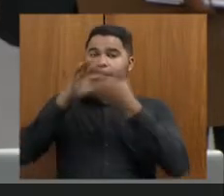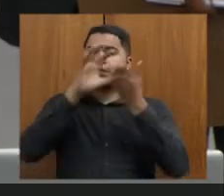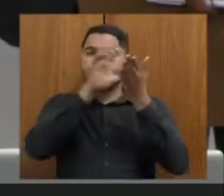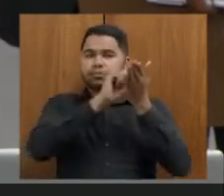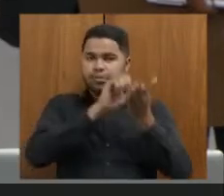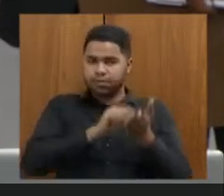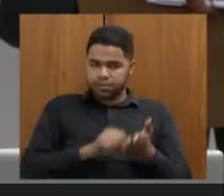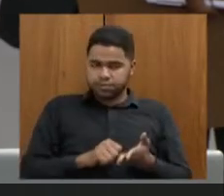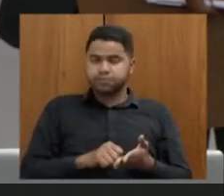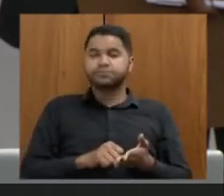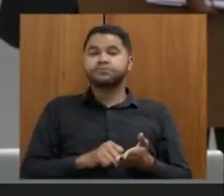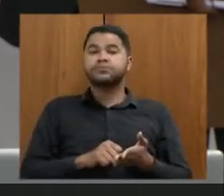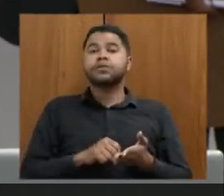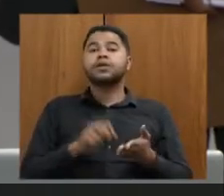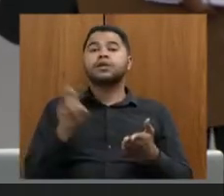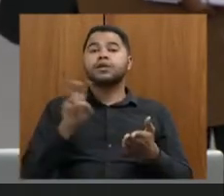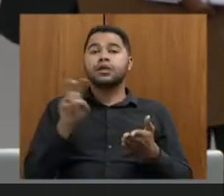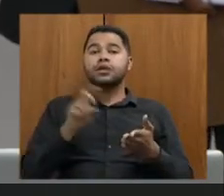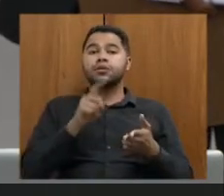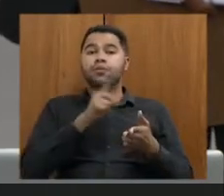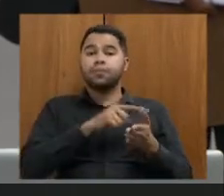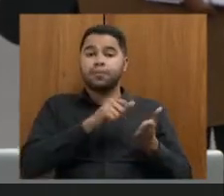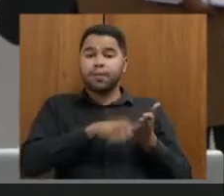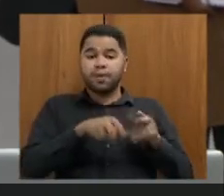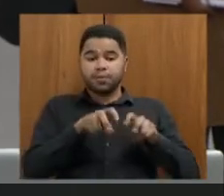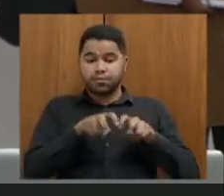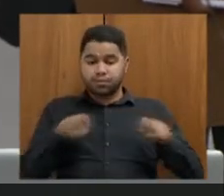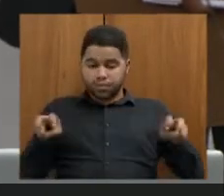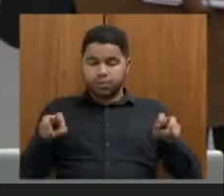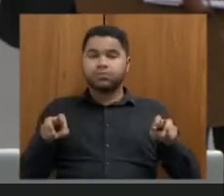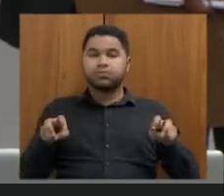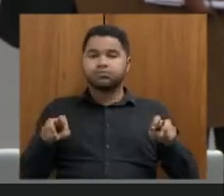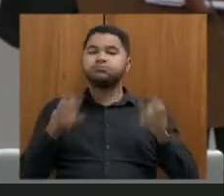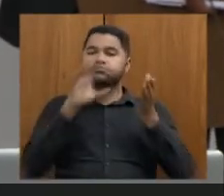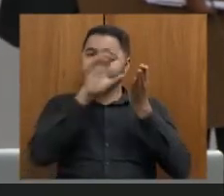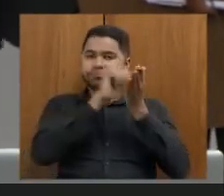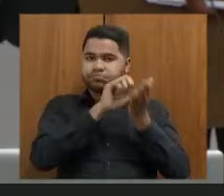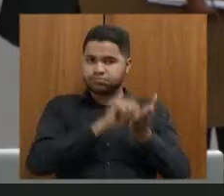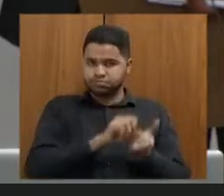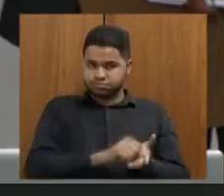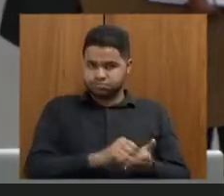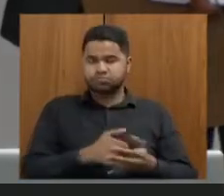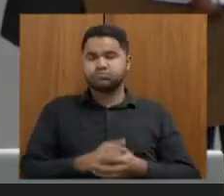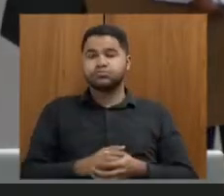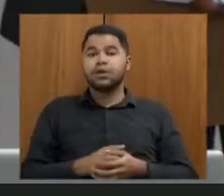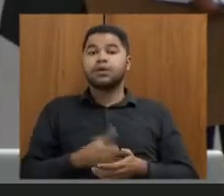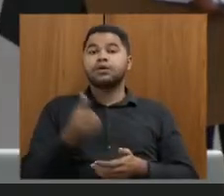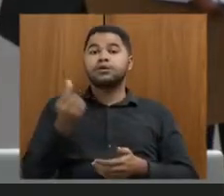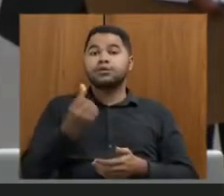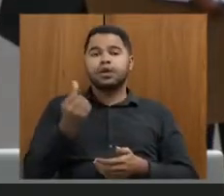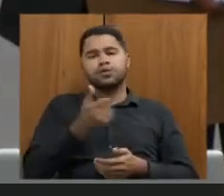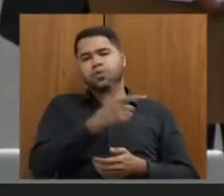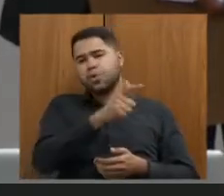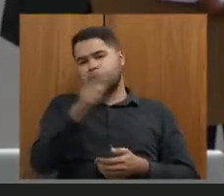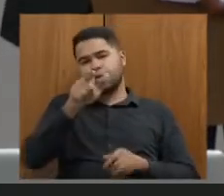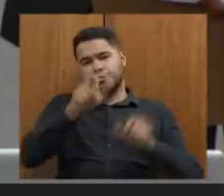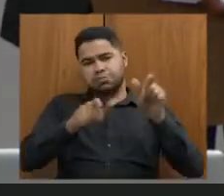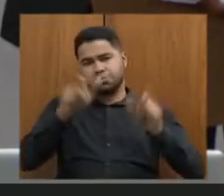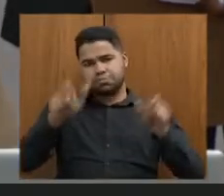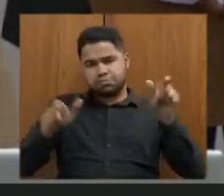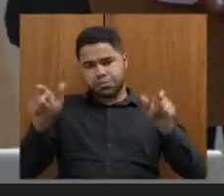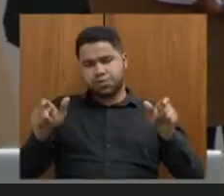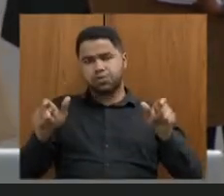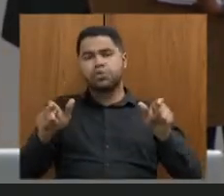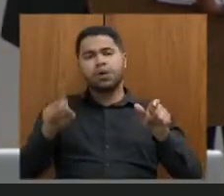ordem de inscrição 500 membros da mesa da Assembleia por ordem de inscrição sexto demais parlamentares